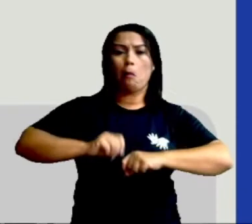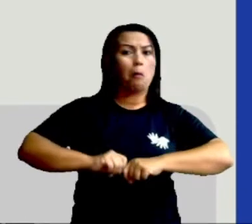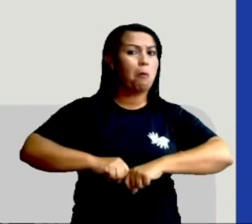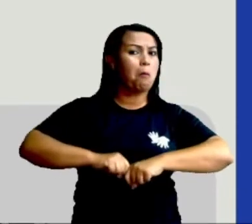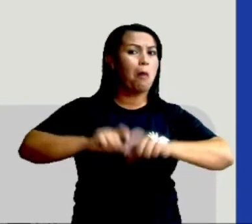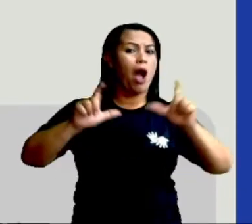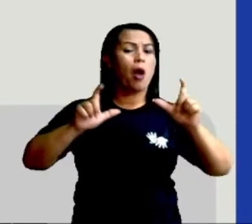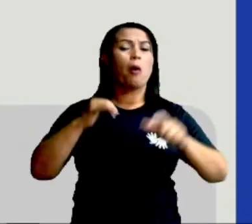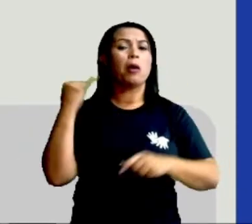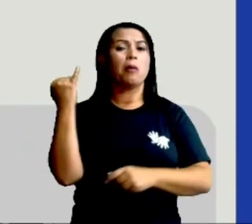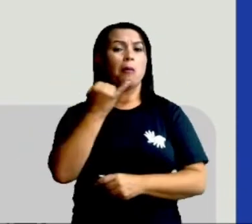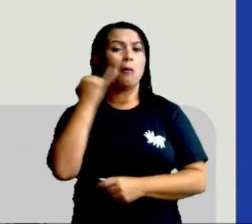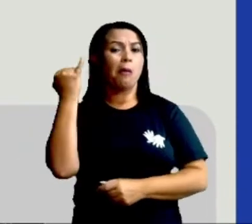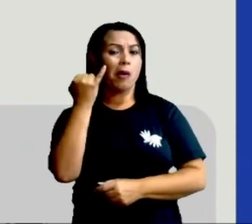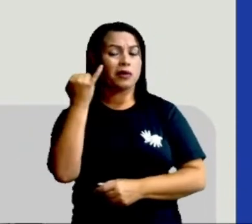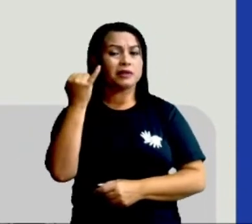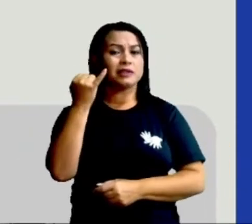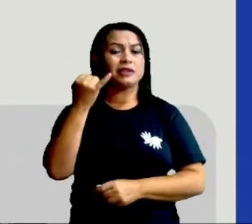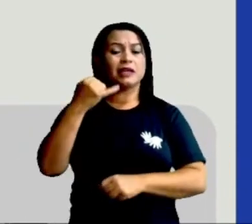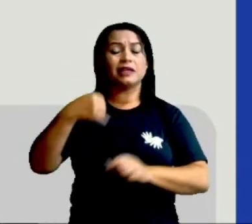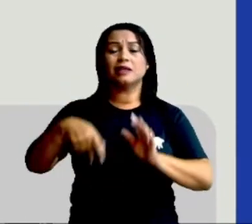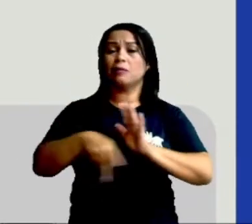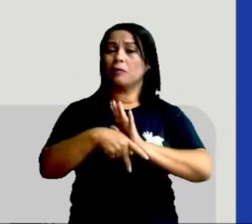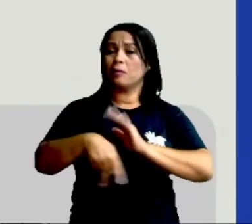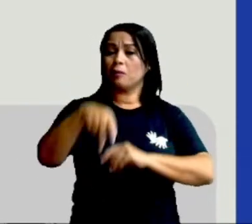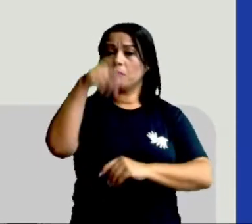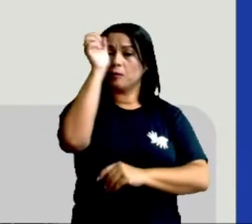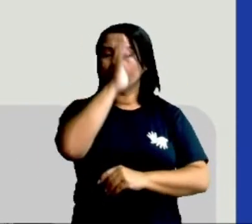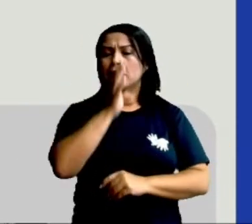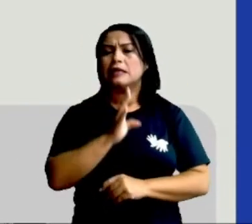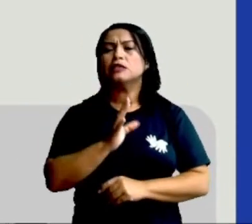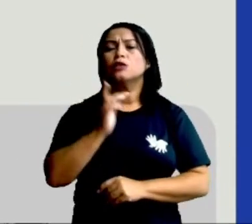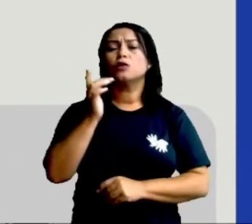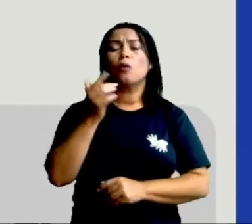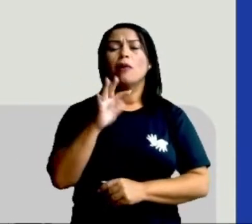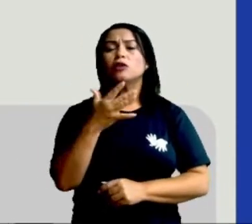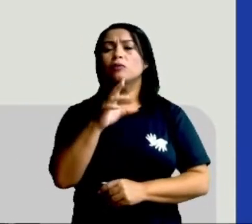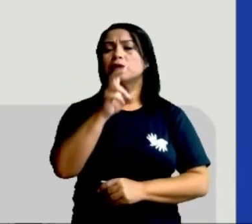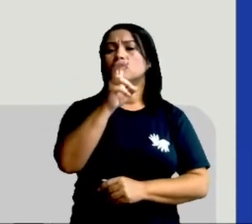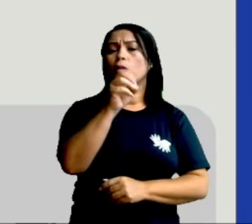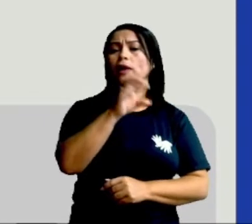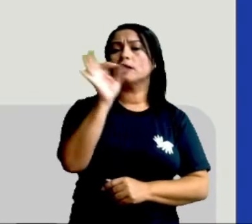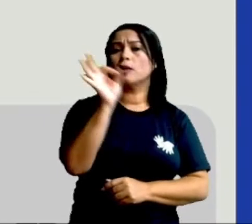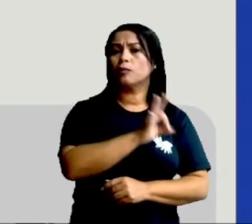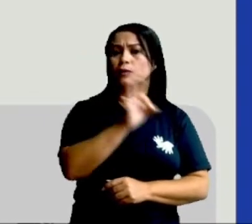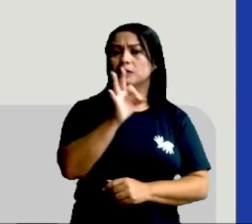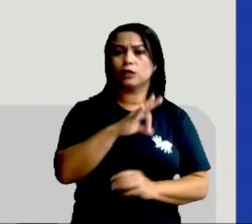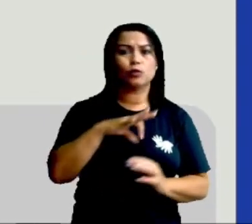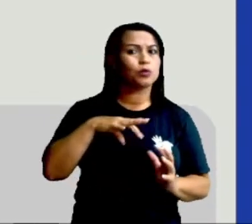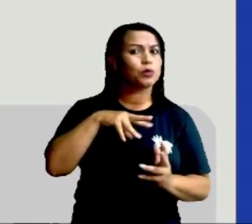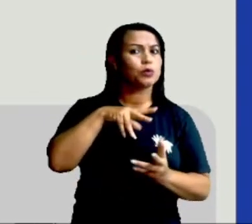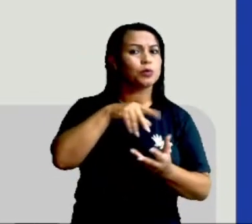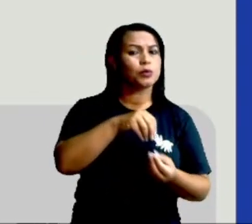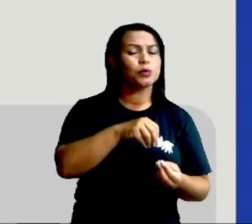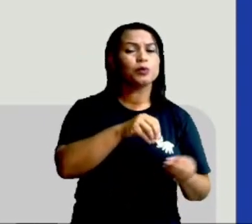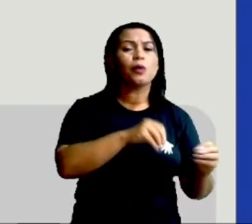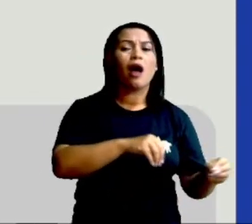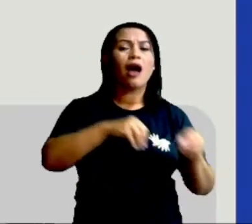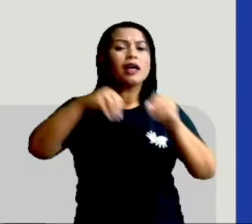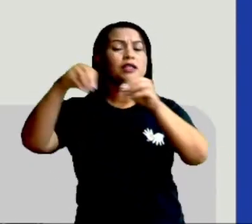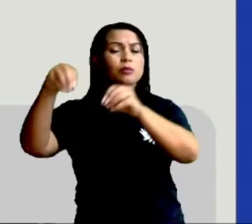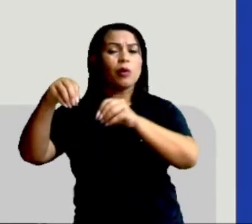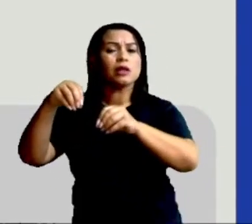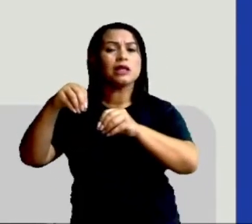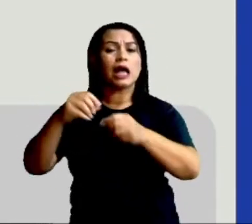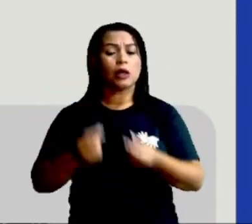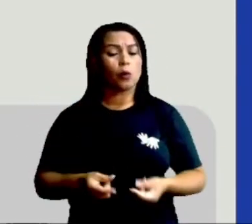exportação do país. O Brasil chegou a exportar mais de 50% do consumo mundial. Boa parte dos lucros